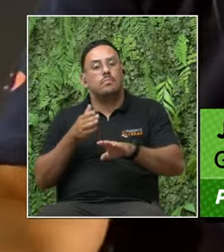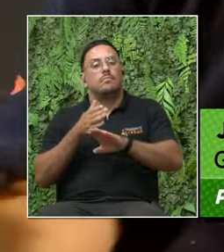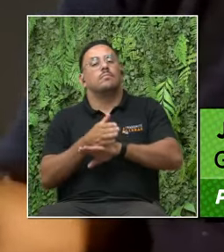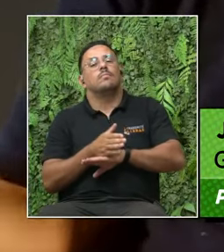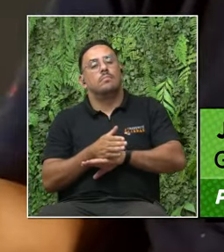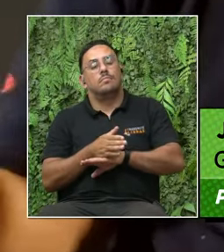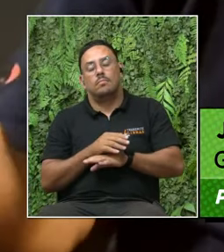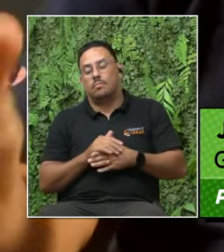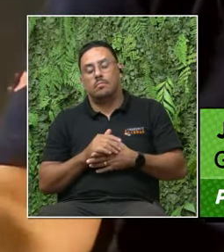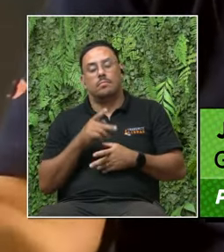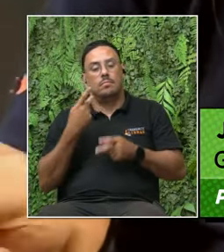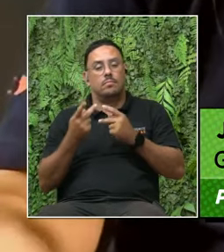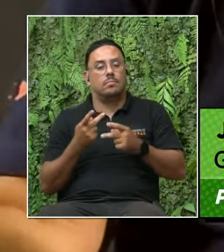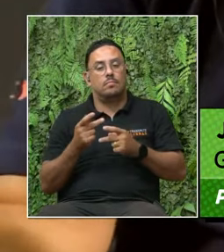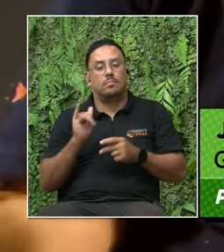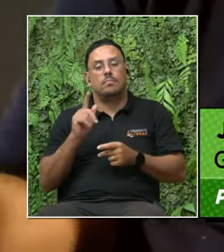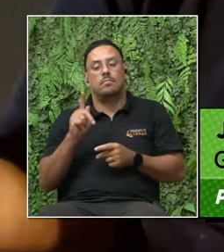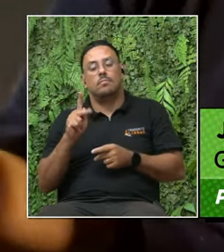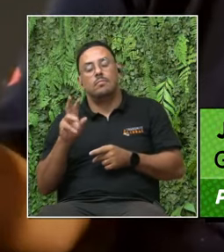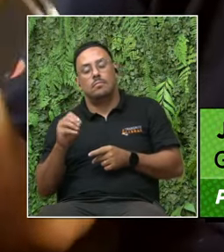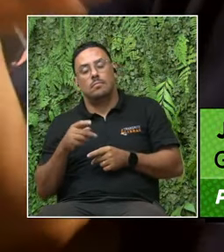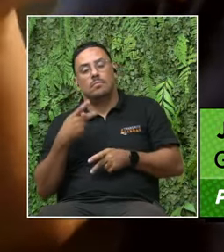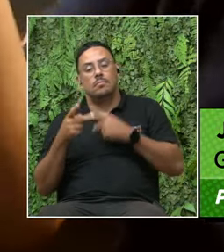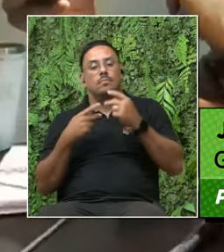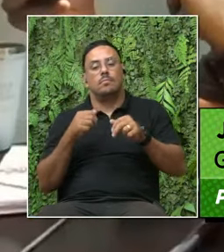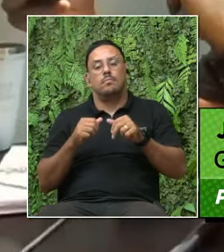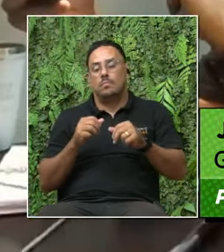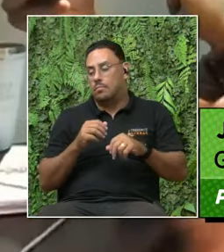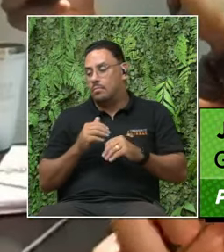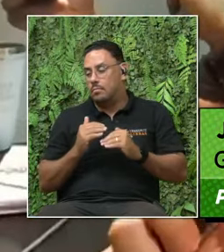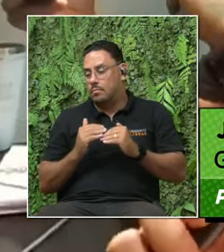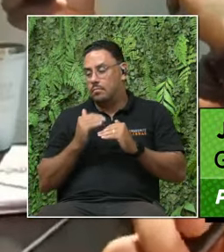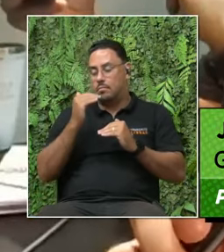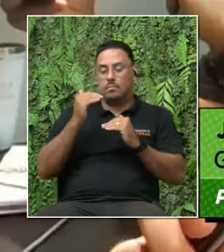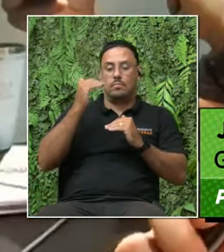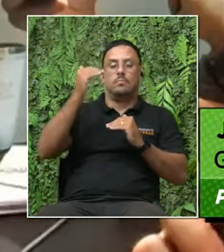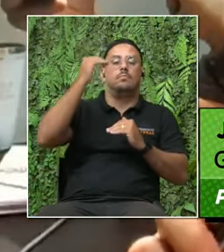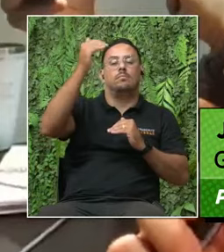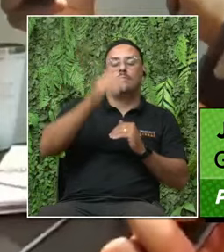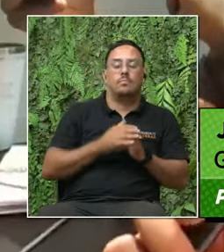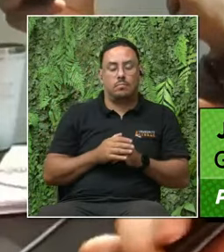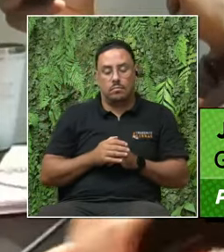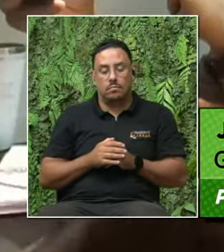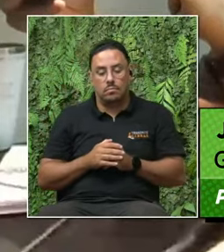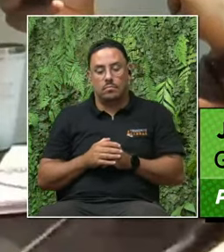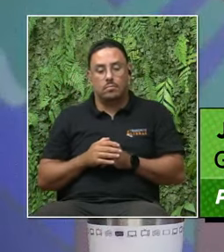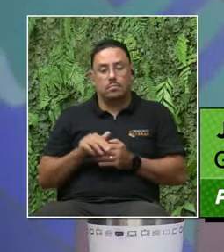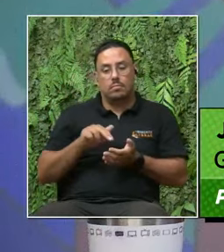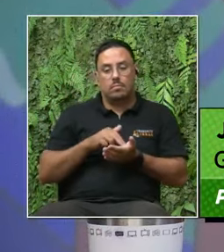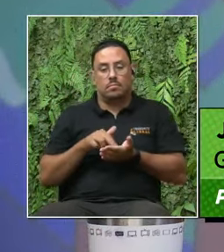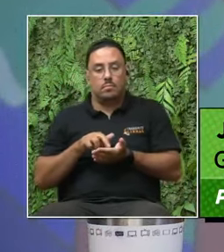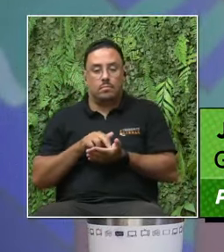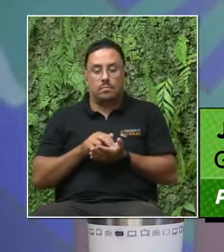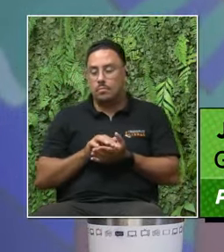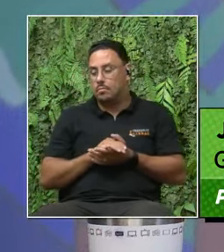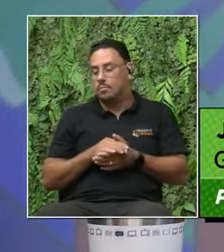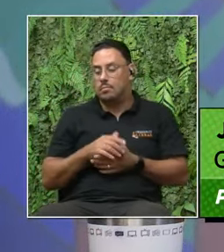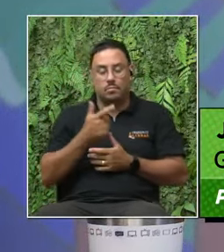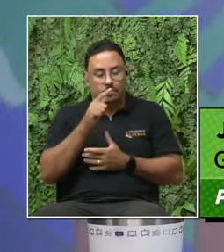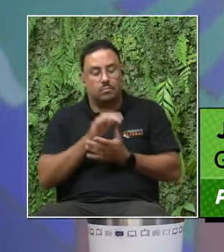do programa vho a cada hora ele vai vai aumentando é rebolando rebolando não tava